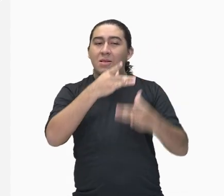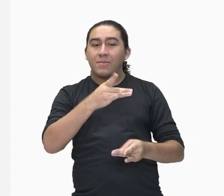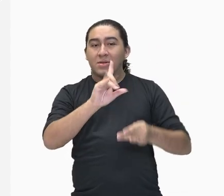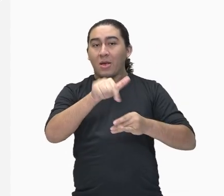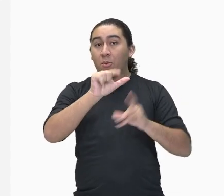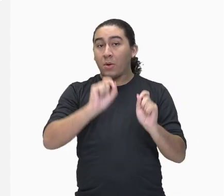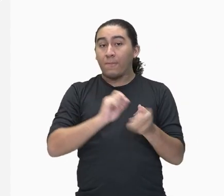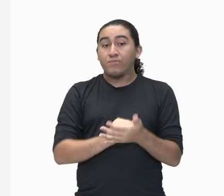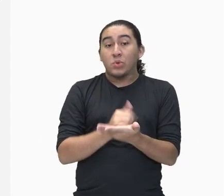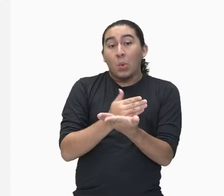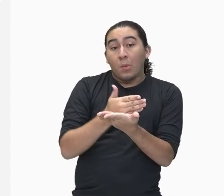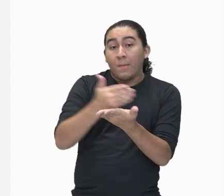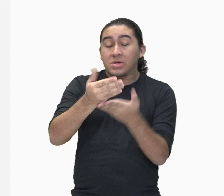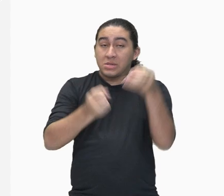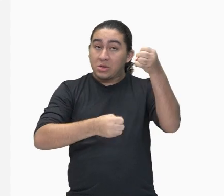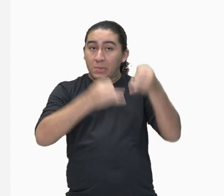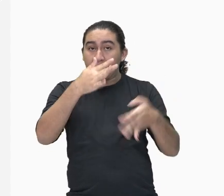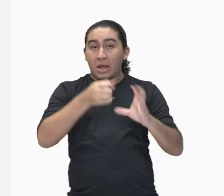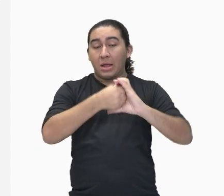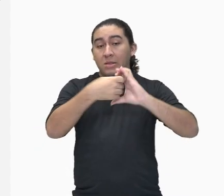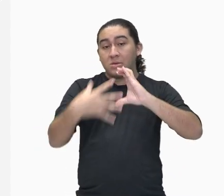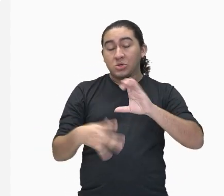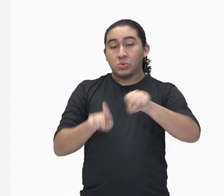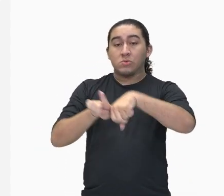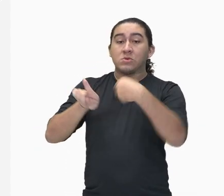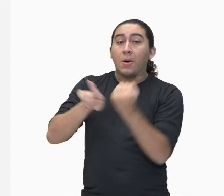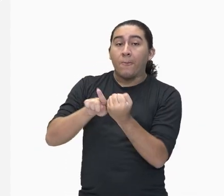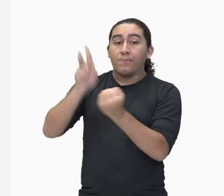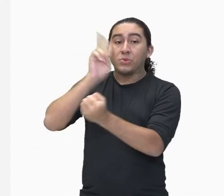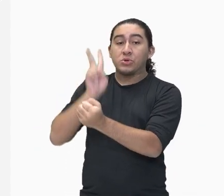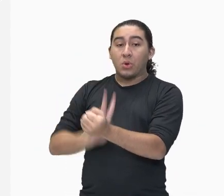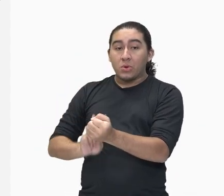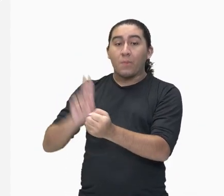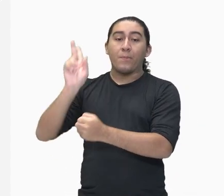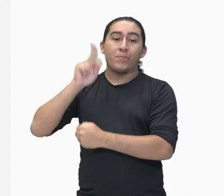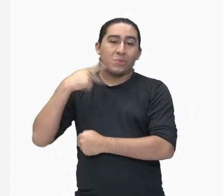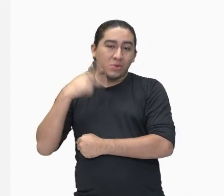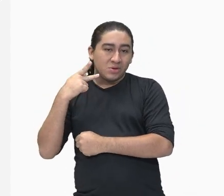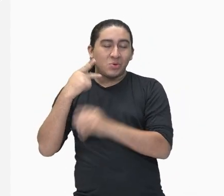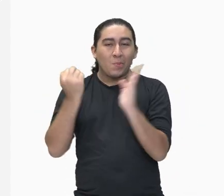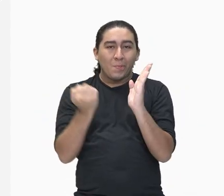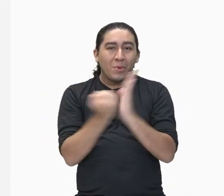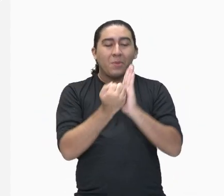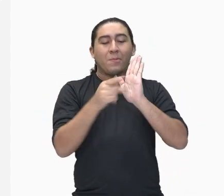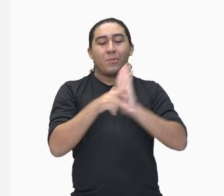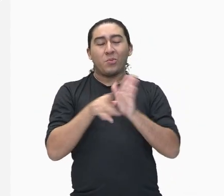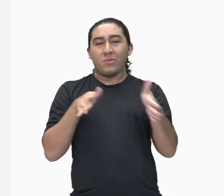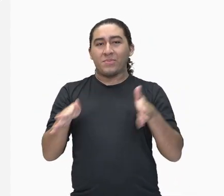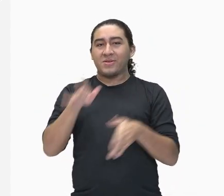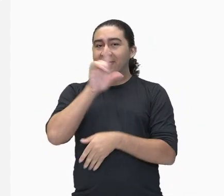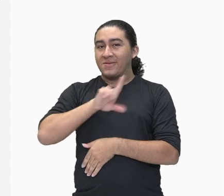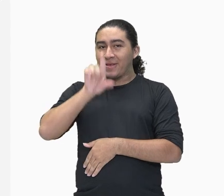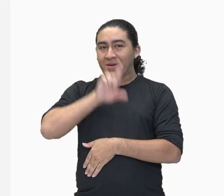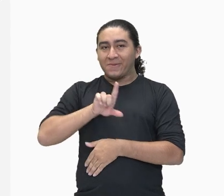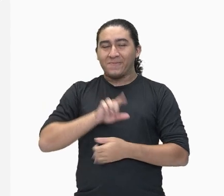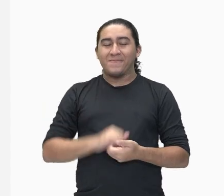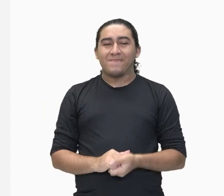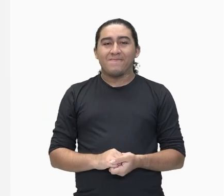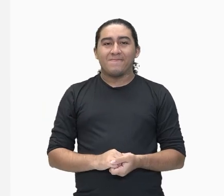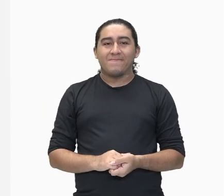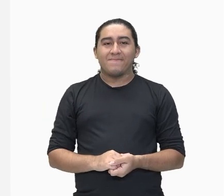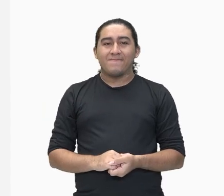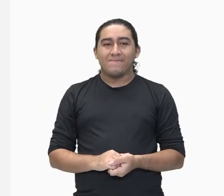Detalhamento, introdução aos aspectos sociais, históricos e políticos que marcaram o período